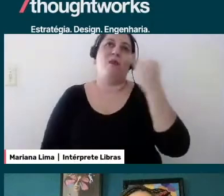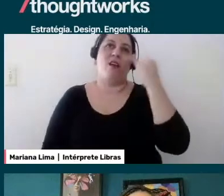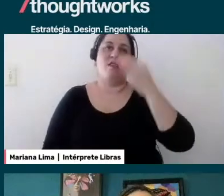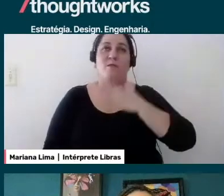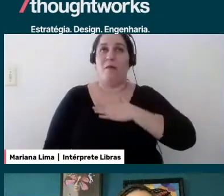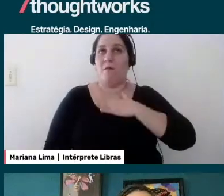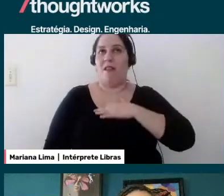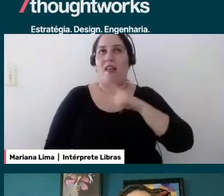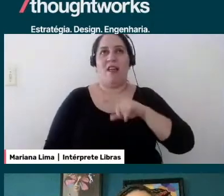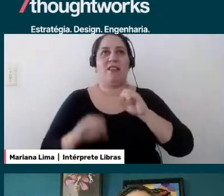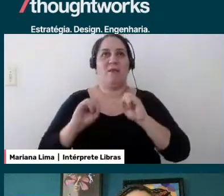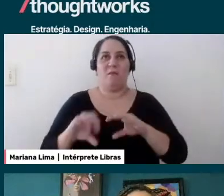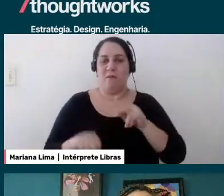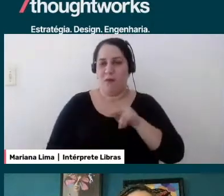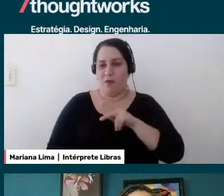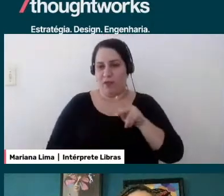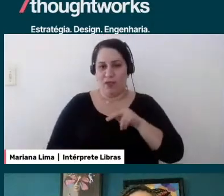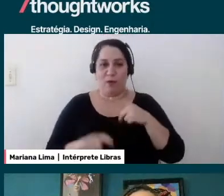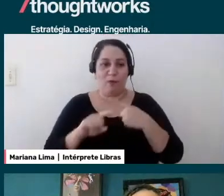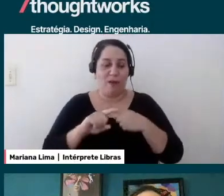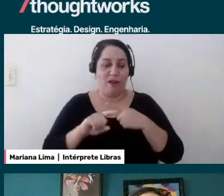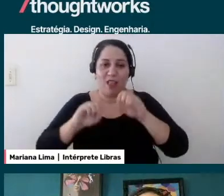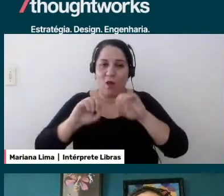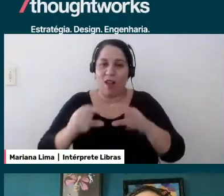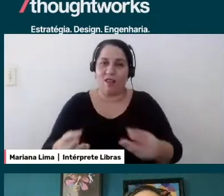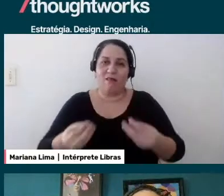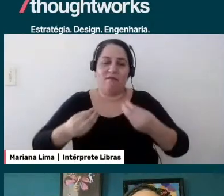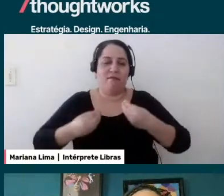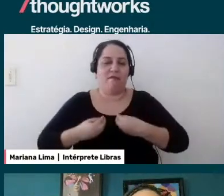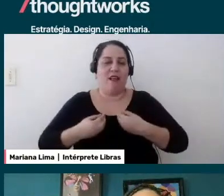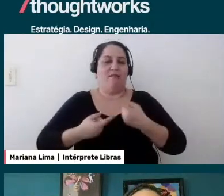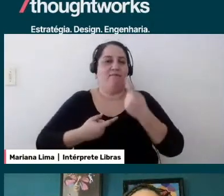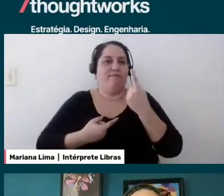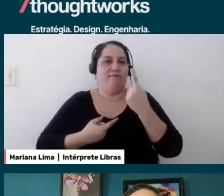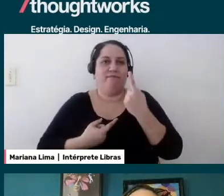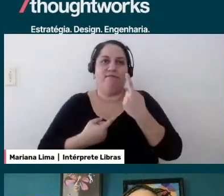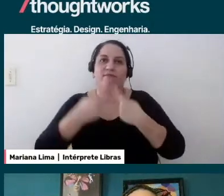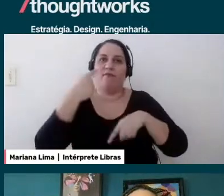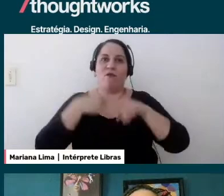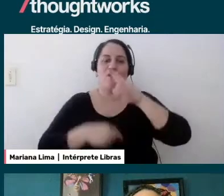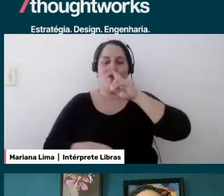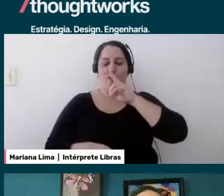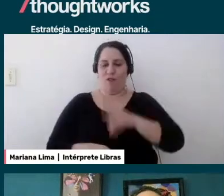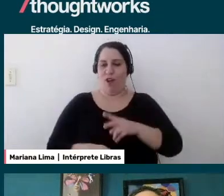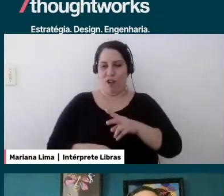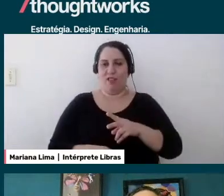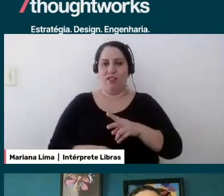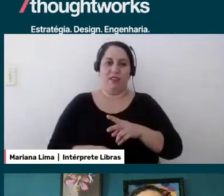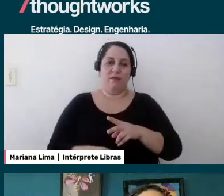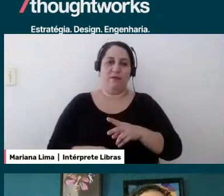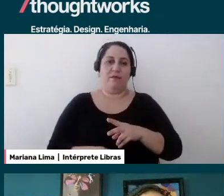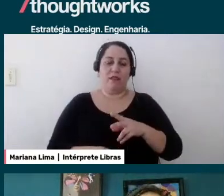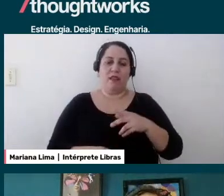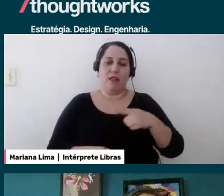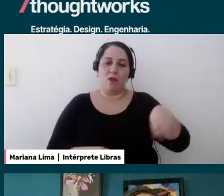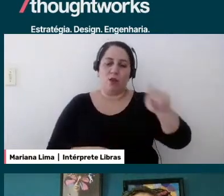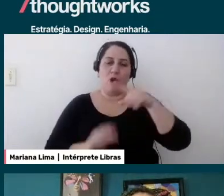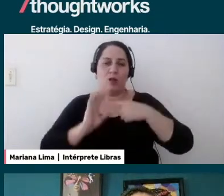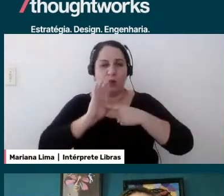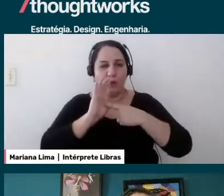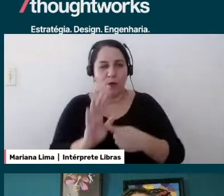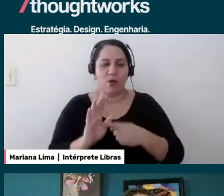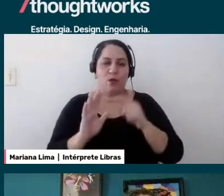salvou, e educação tem uma potência muito grande. Então, traz para a gente essa perspectiva da importância